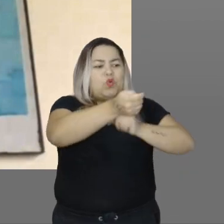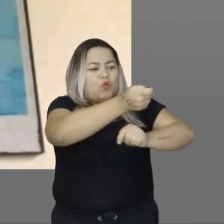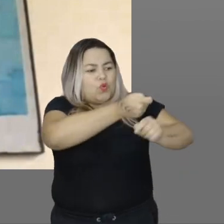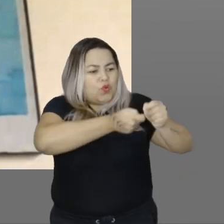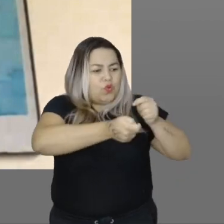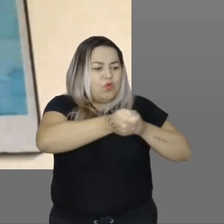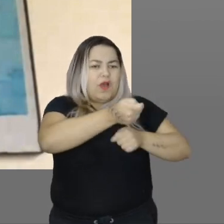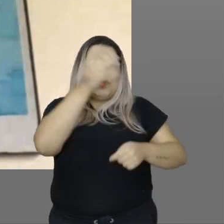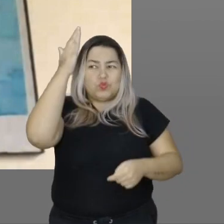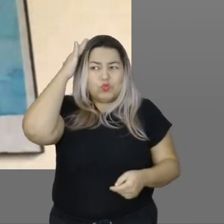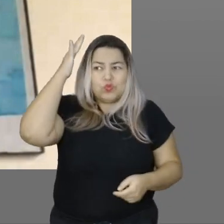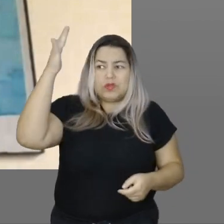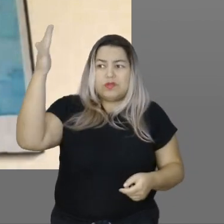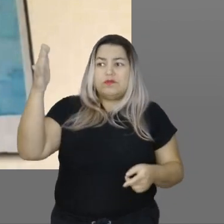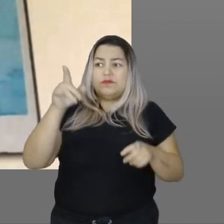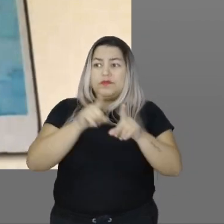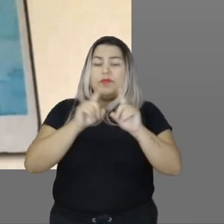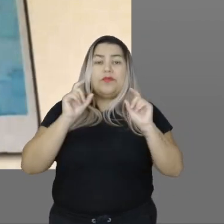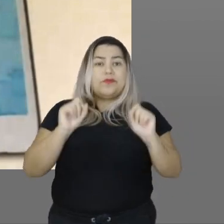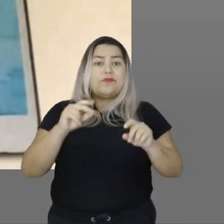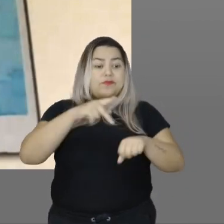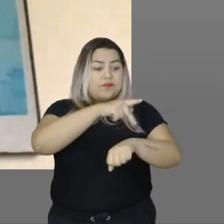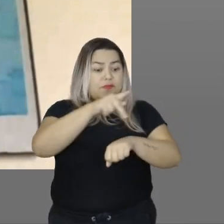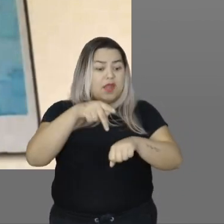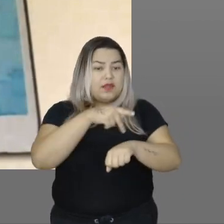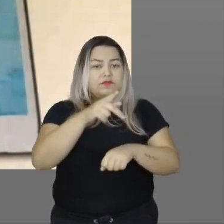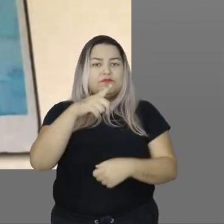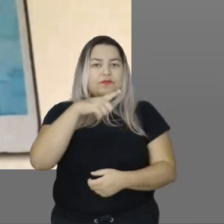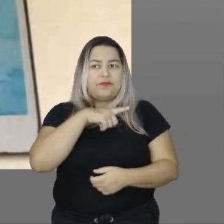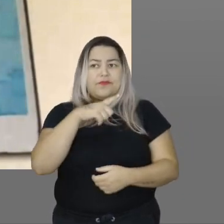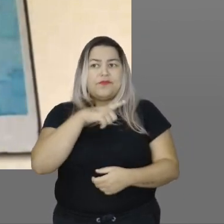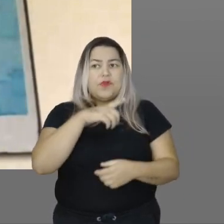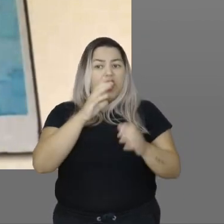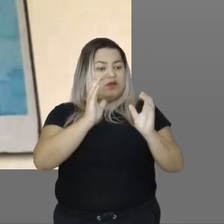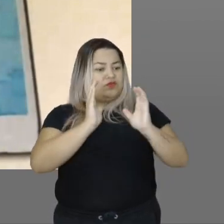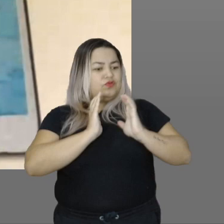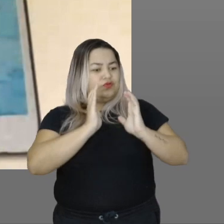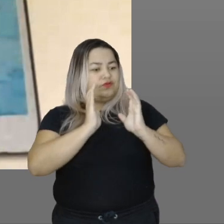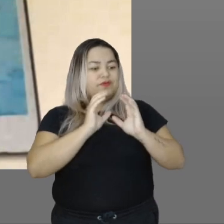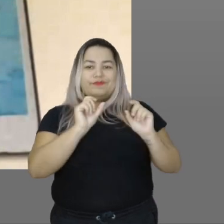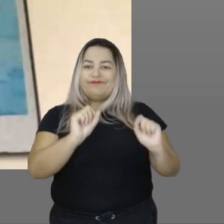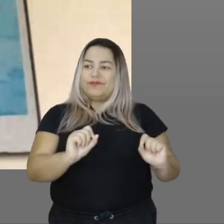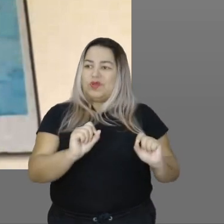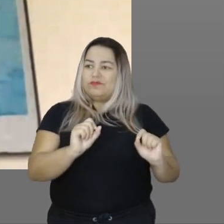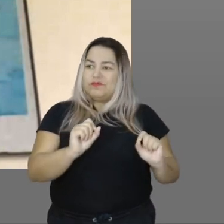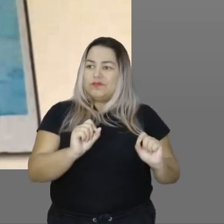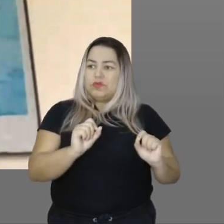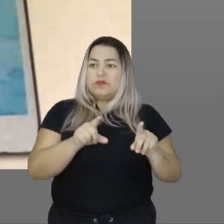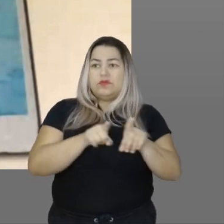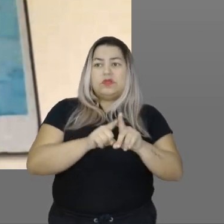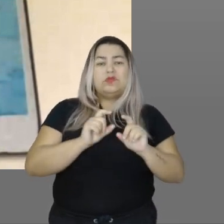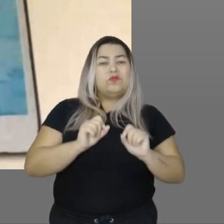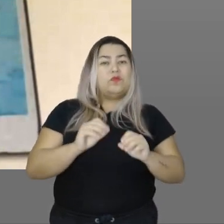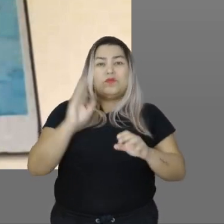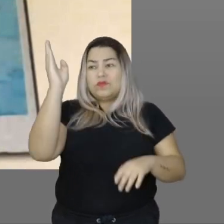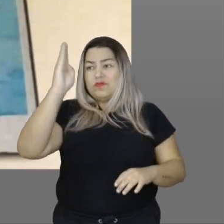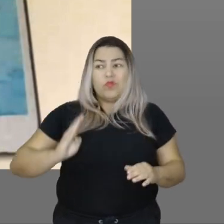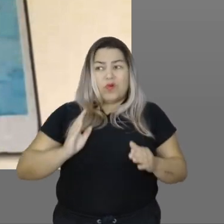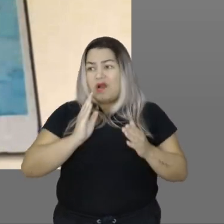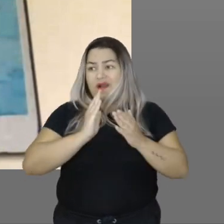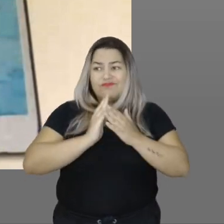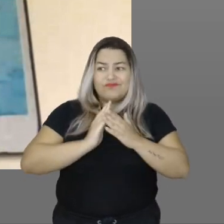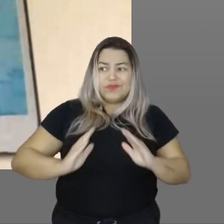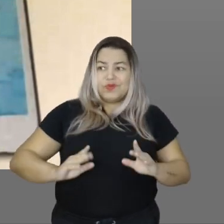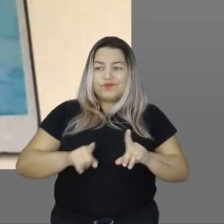também, porque o país que nós herdamos é um país que estava absolutamente destruído do ponto de